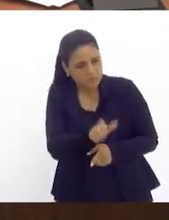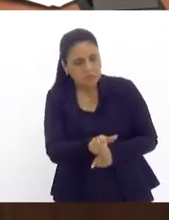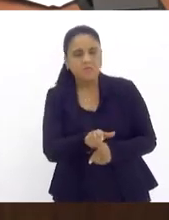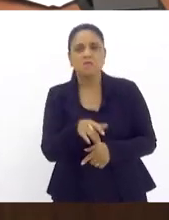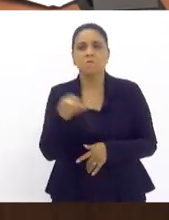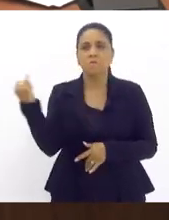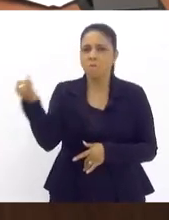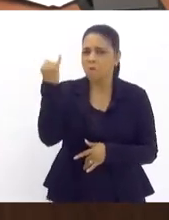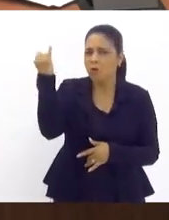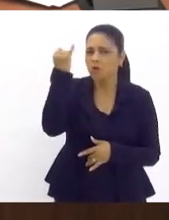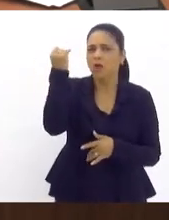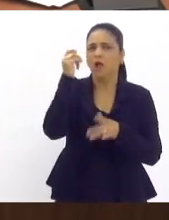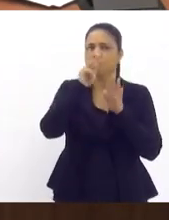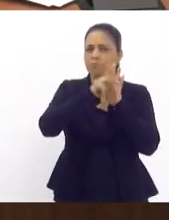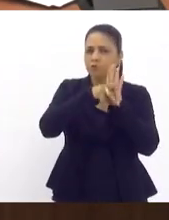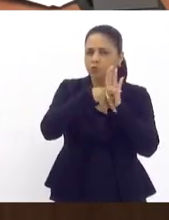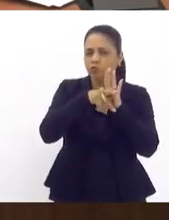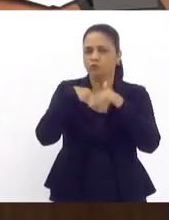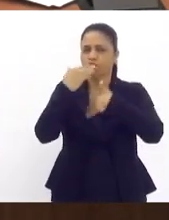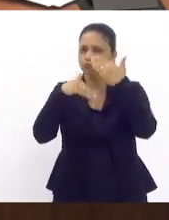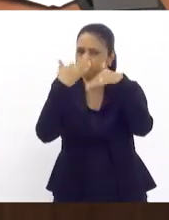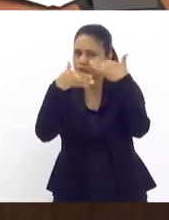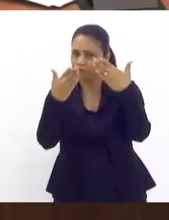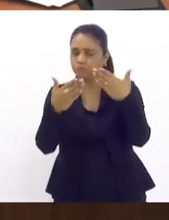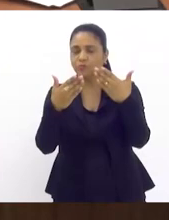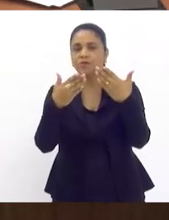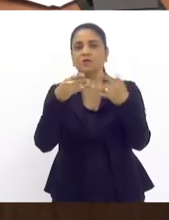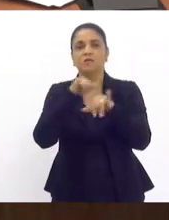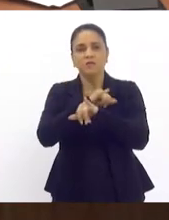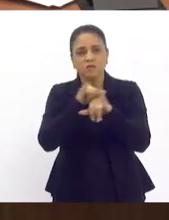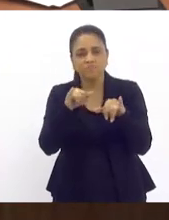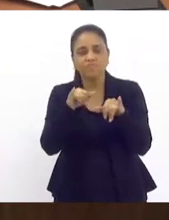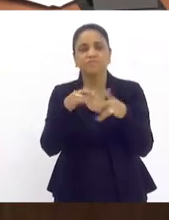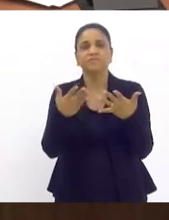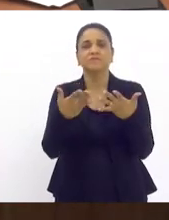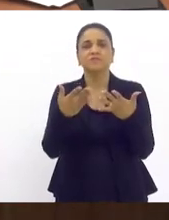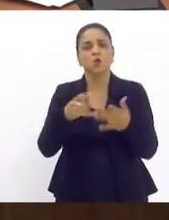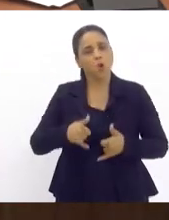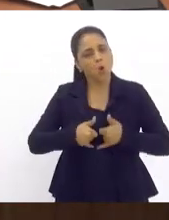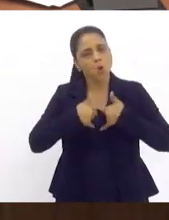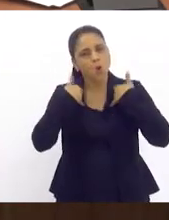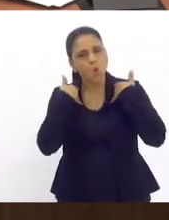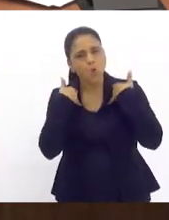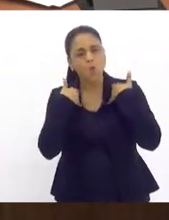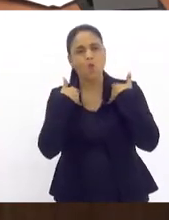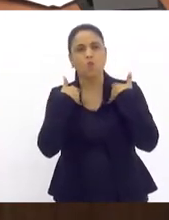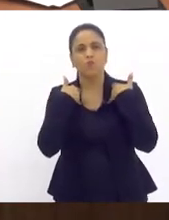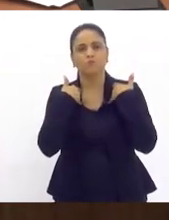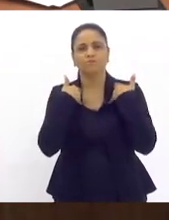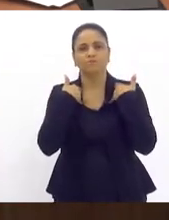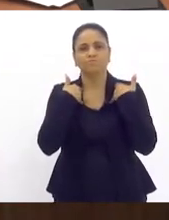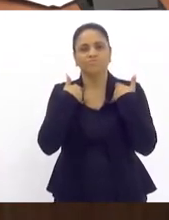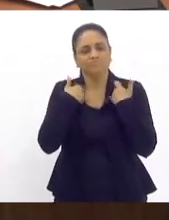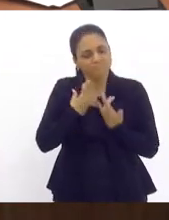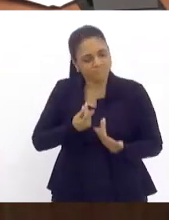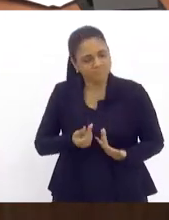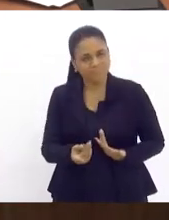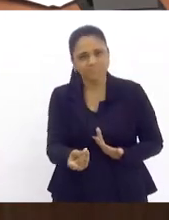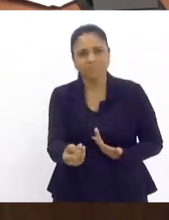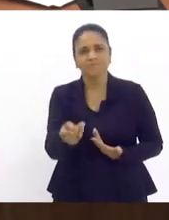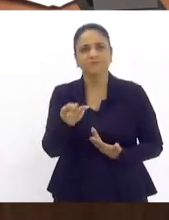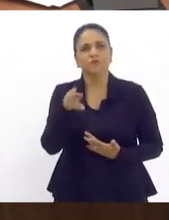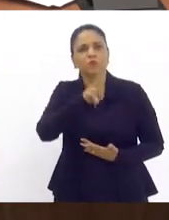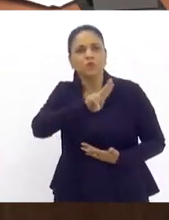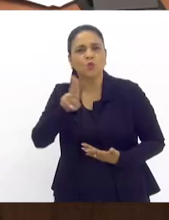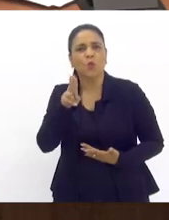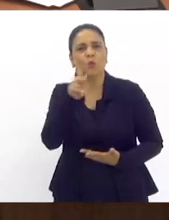na construção desse projeto. E dizer que muito nos orgulha a gente saber que será eternizado o nome dessa